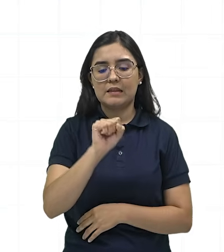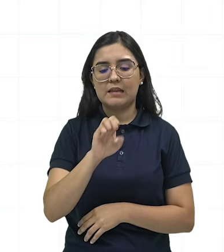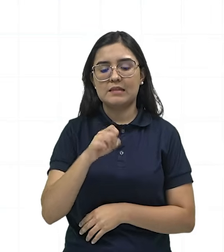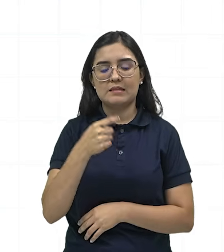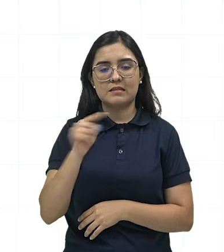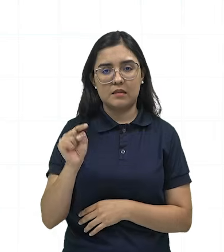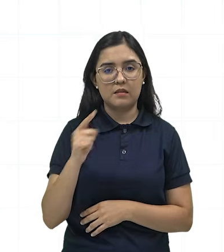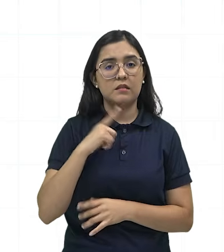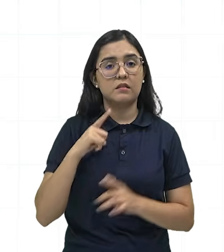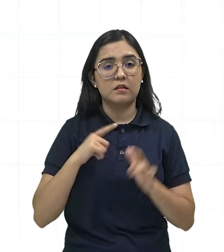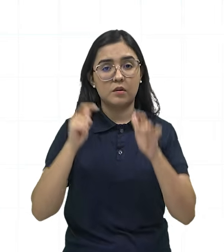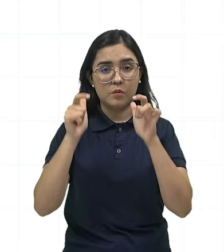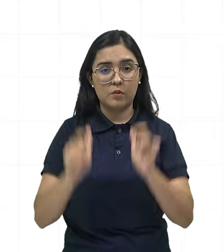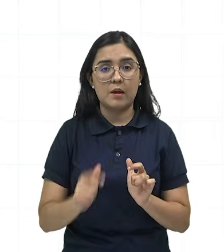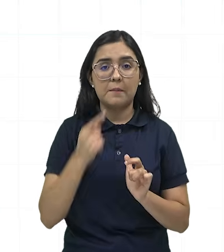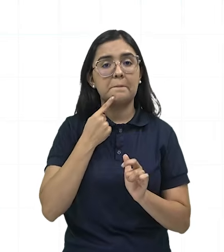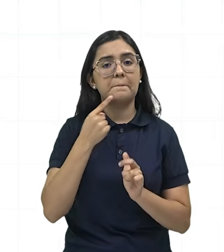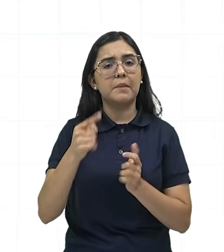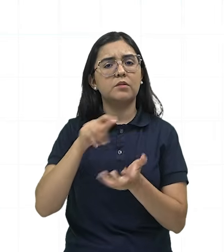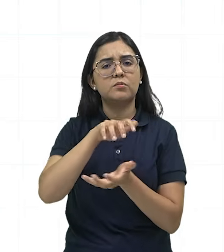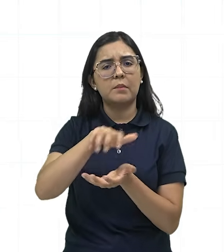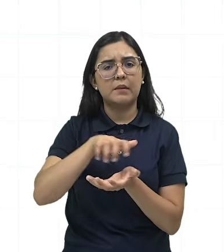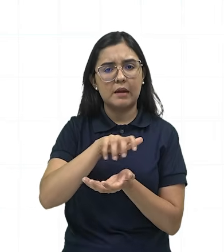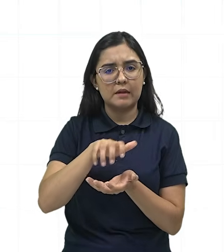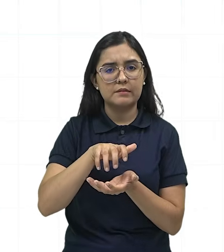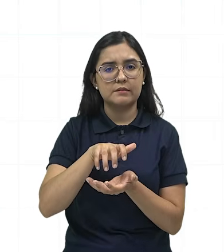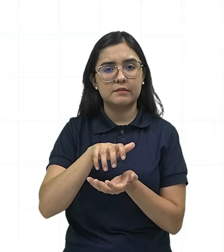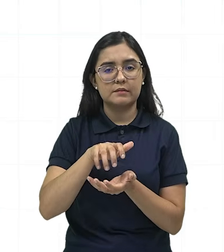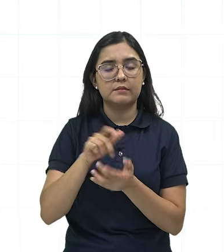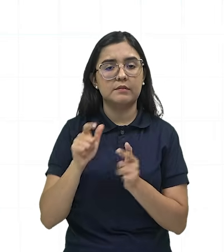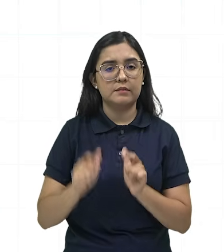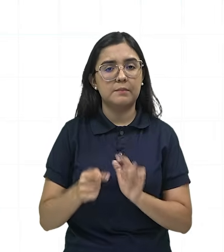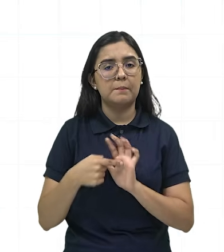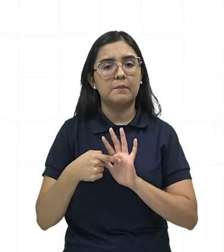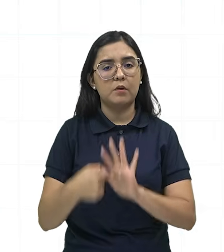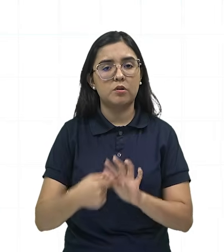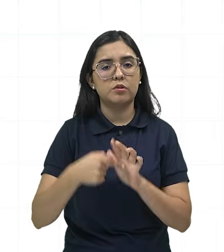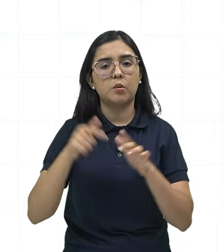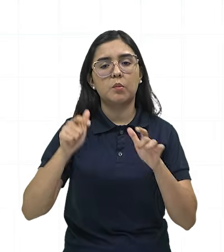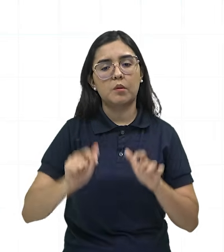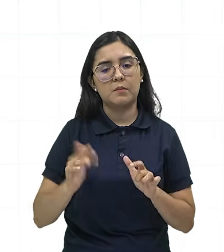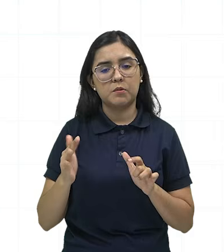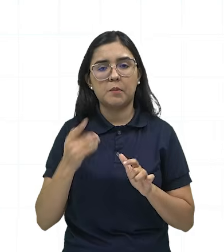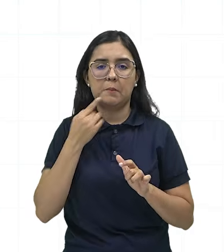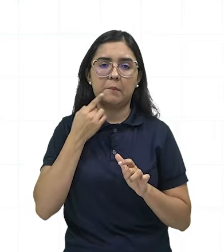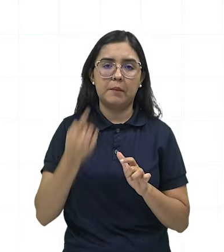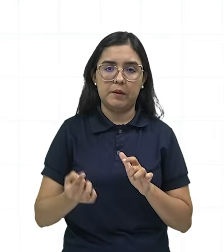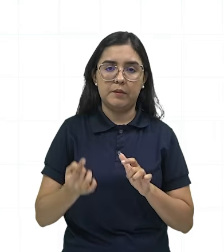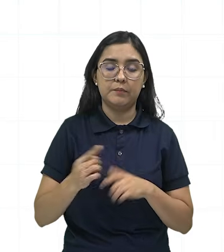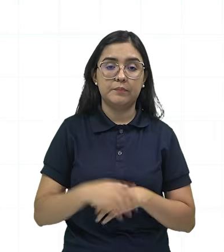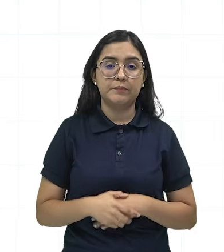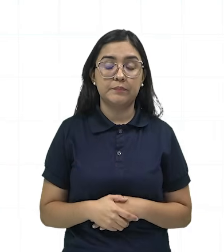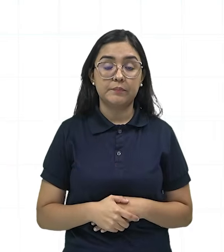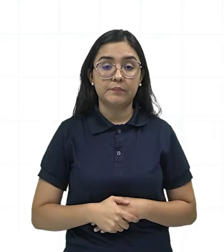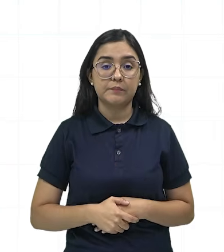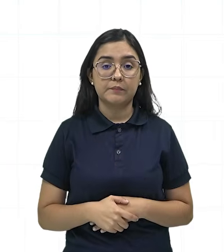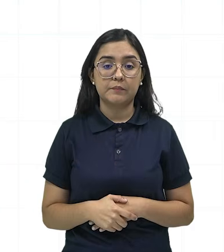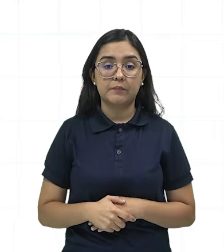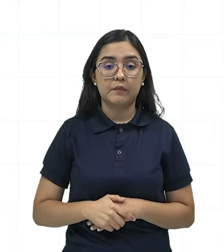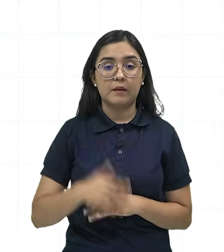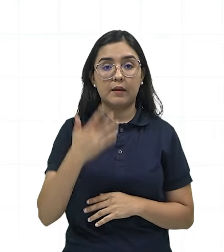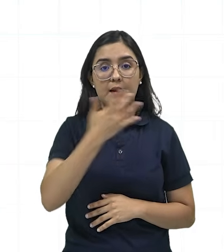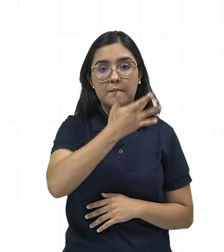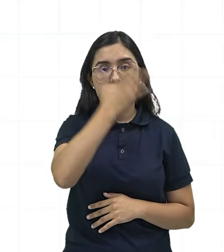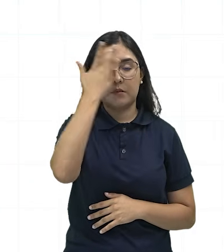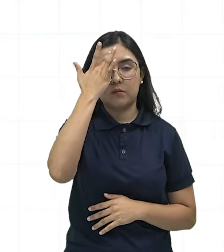né? Próximo de uma praça. Então, ele dá uma localidade, mais ou menos, né? Para que o